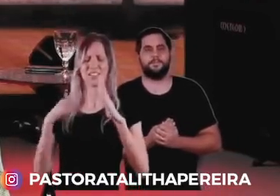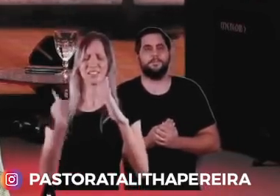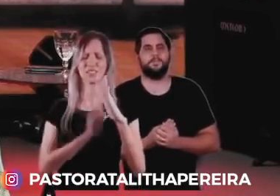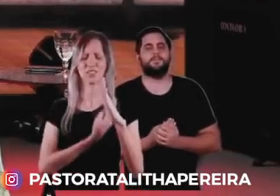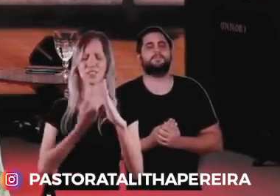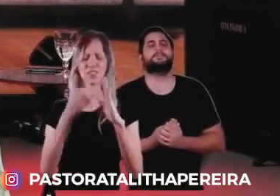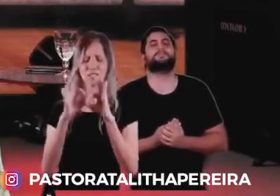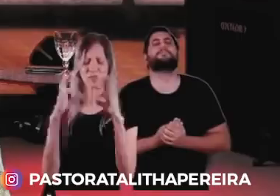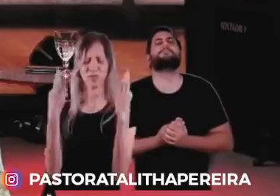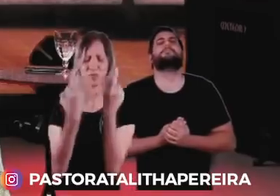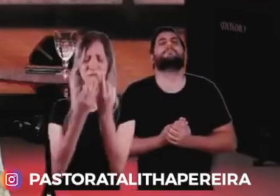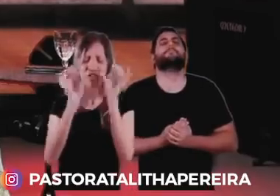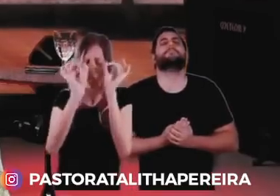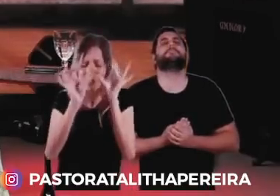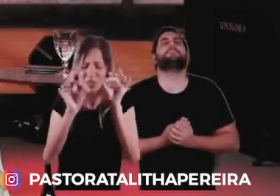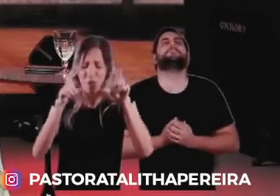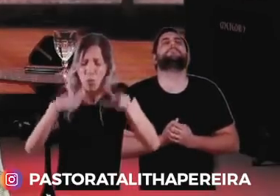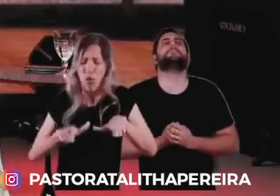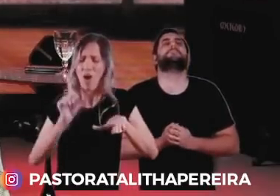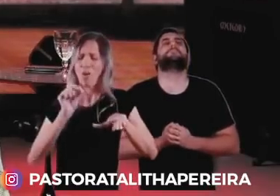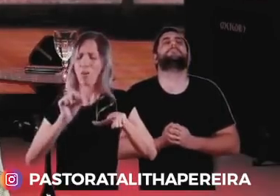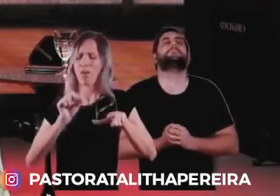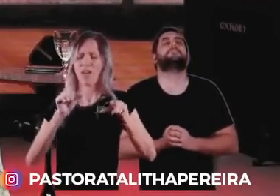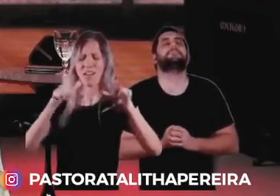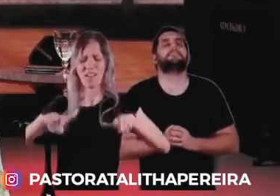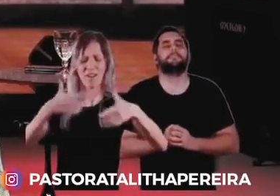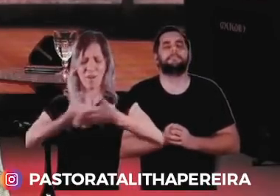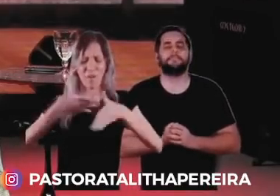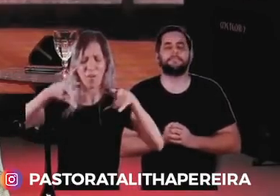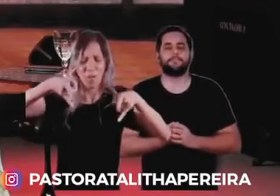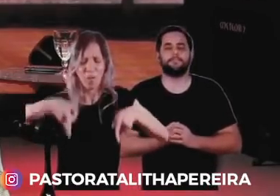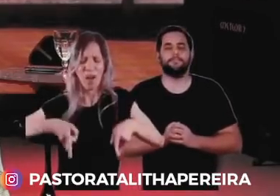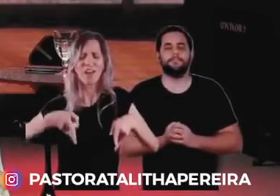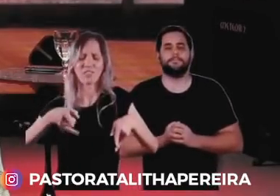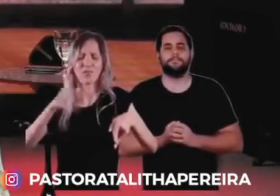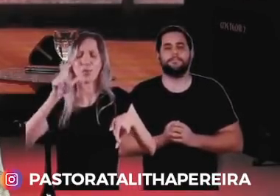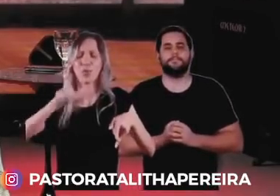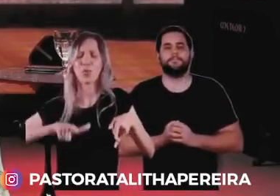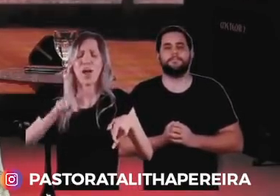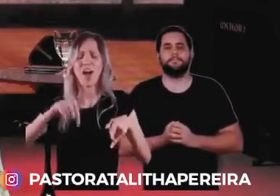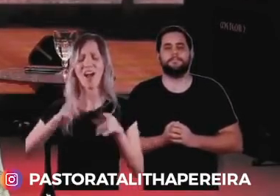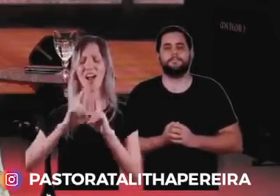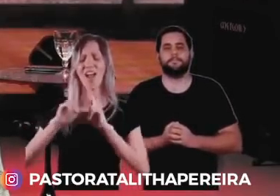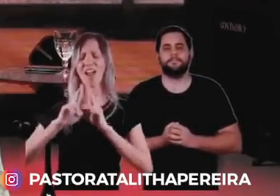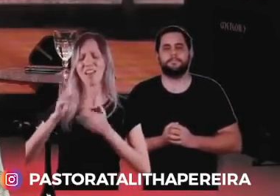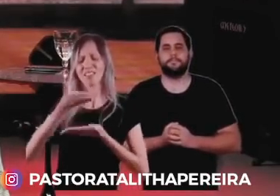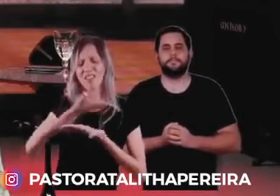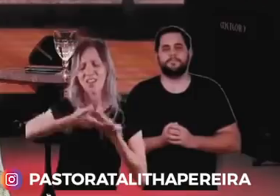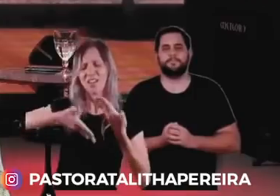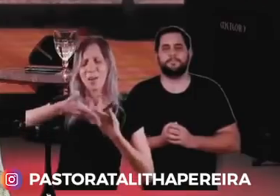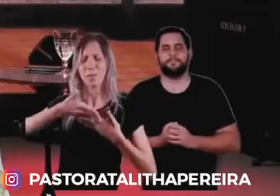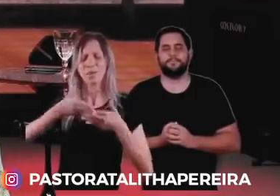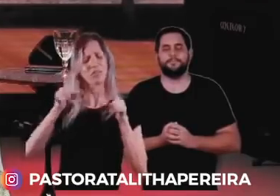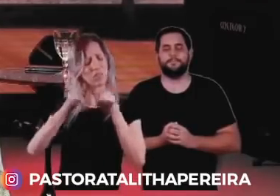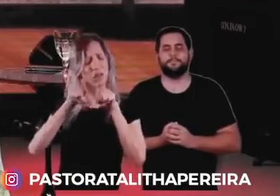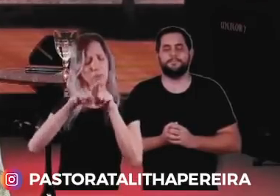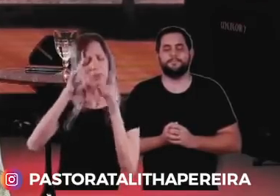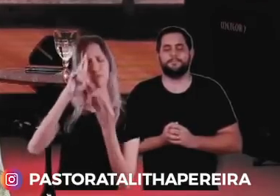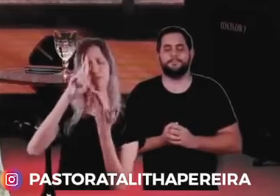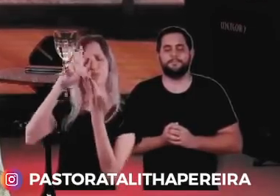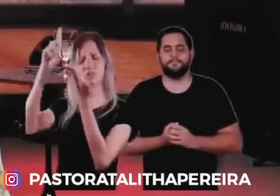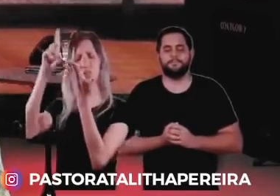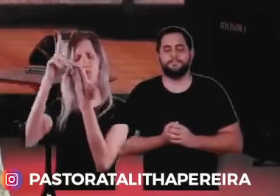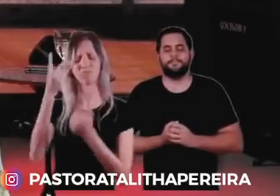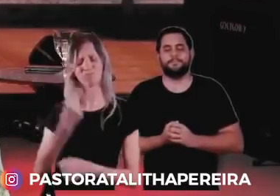especial o nosso quarto, aquele cantinho onde nós temos o nosso relacionamento contigo e o